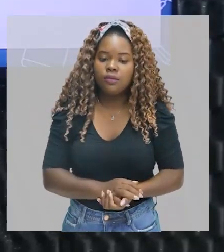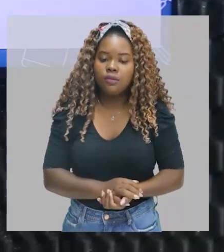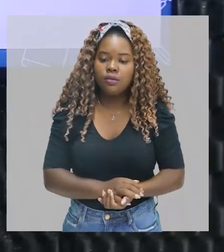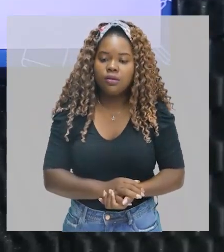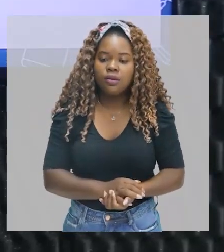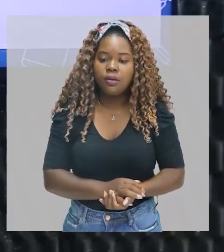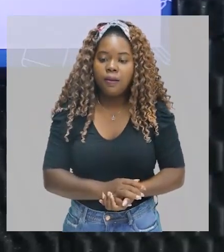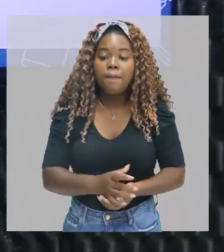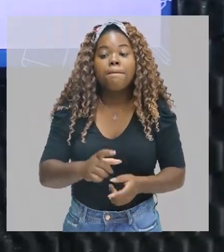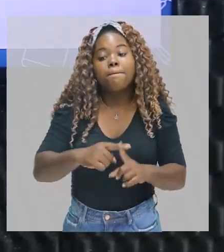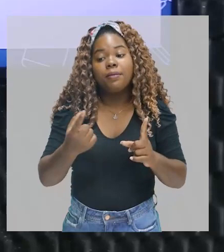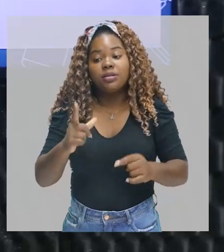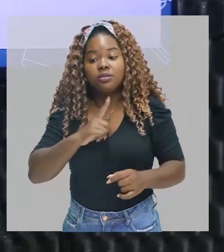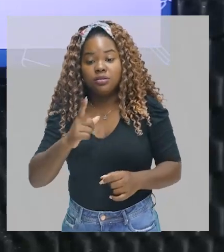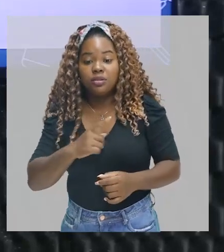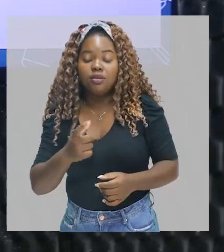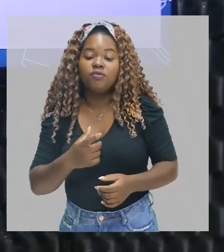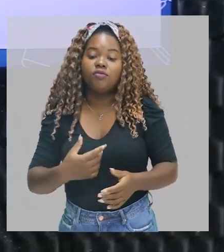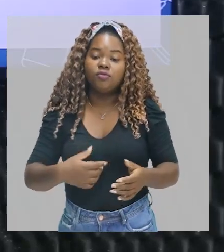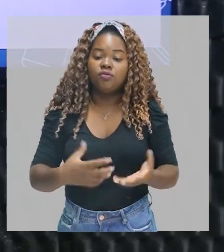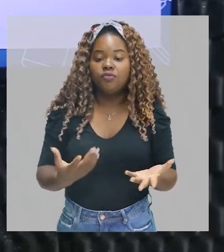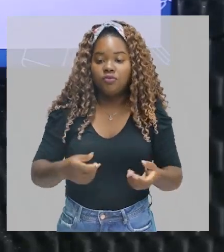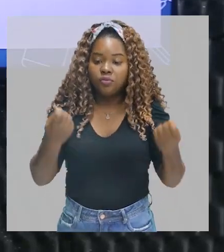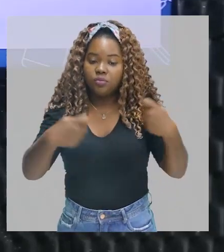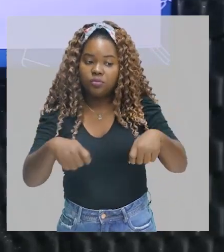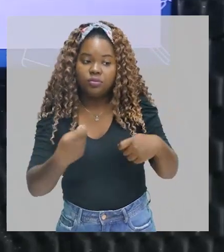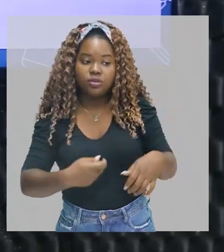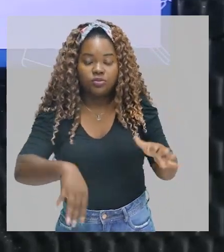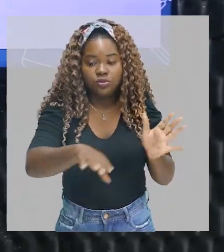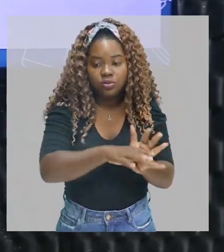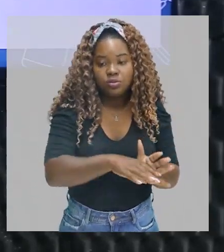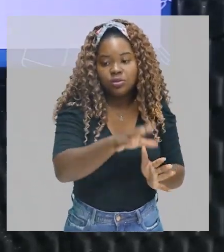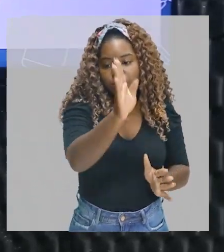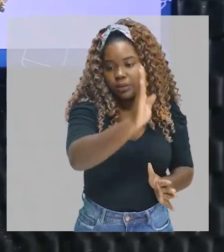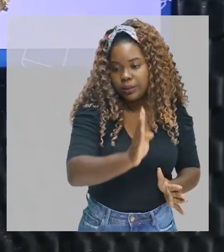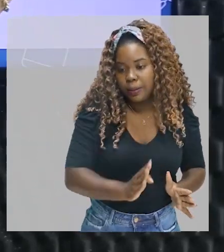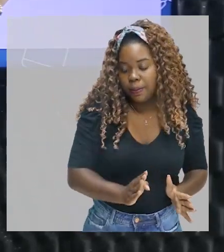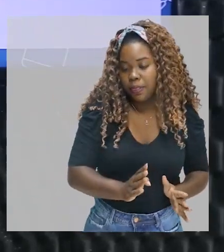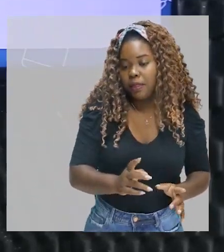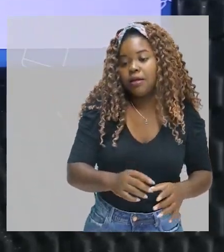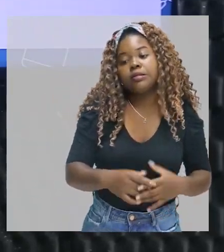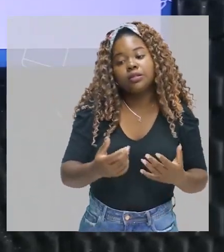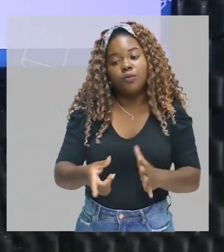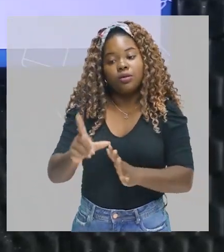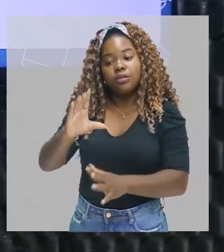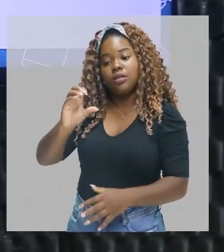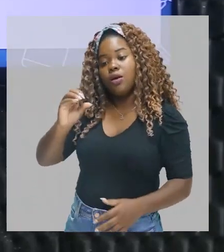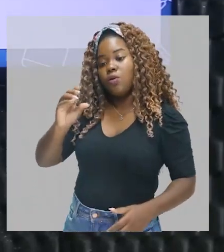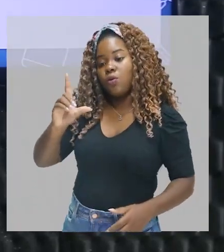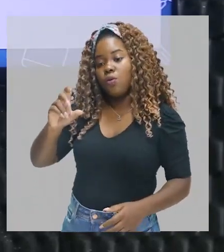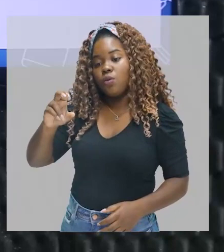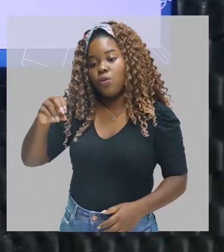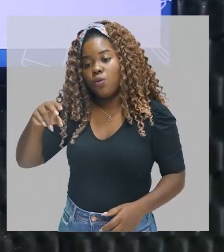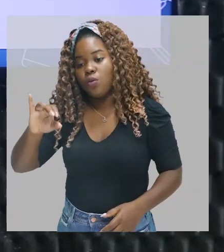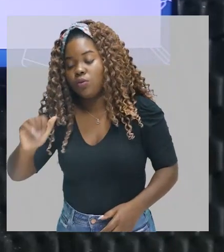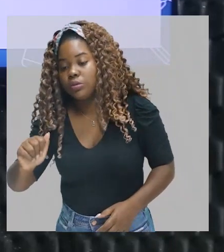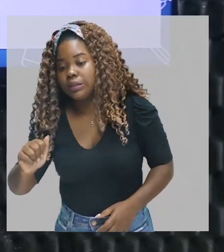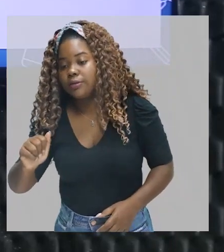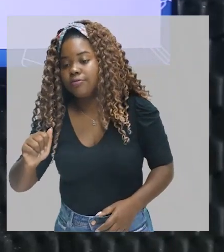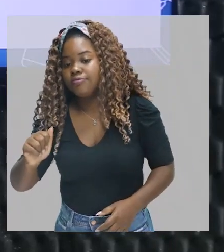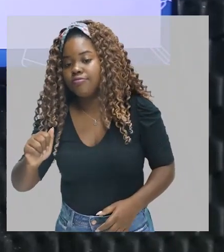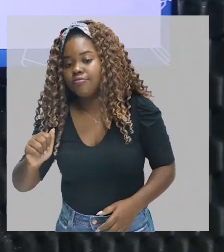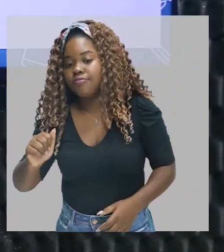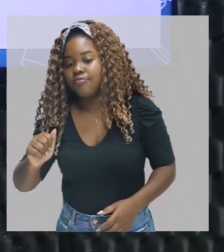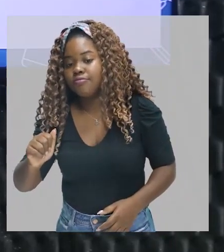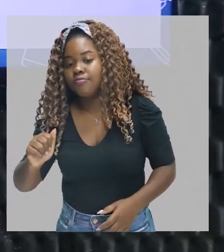Mas houve uma necessidade dos portugueses virem para o Brasil. Então, até então, era colônia de exploração,